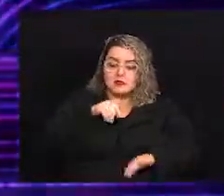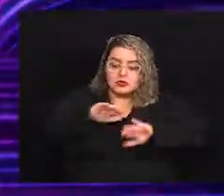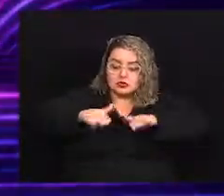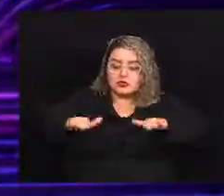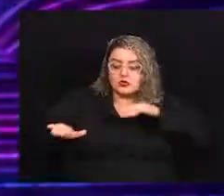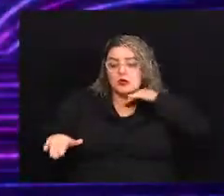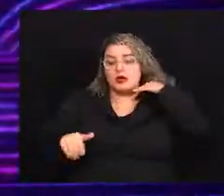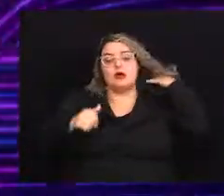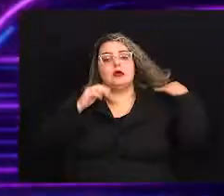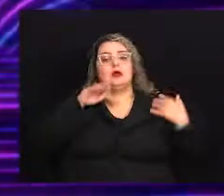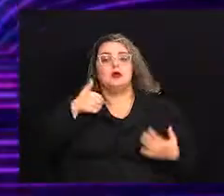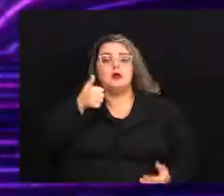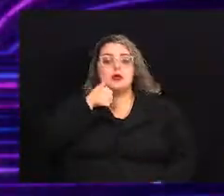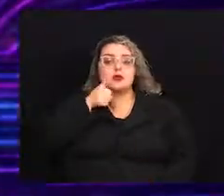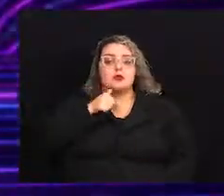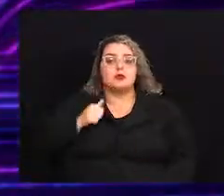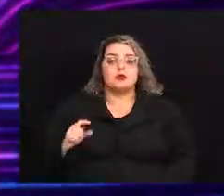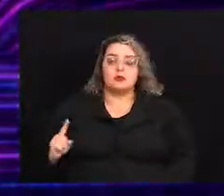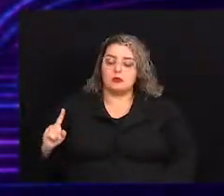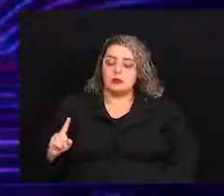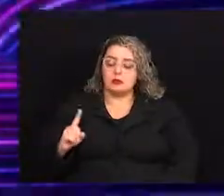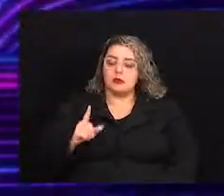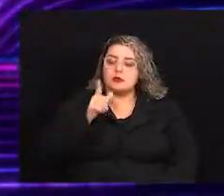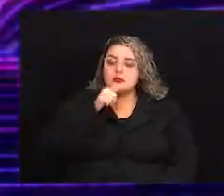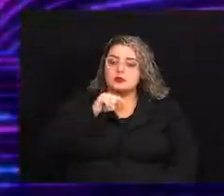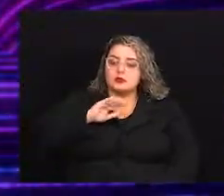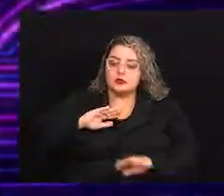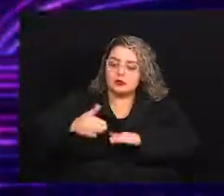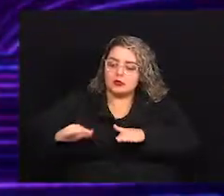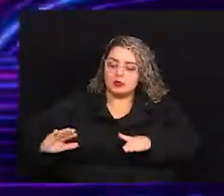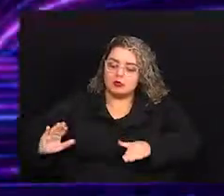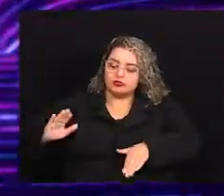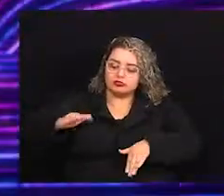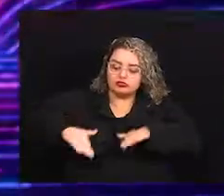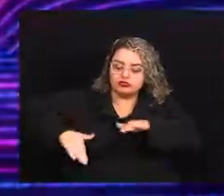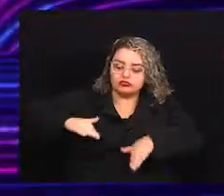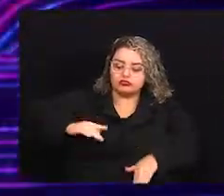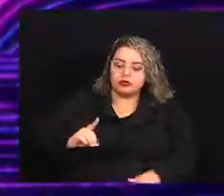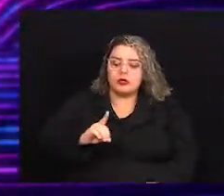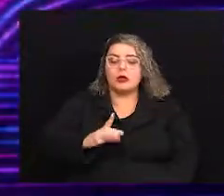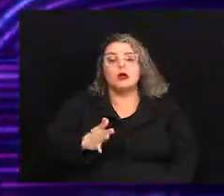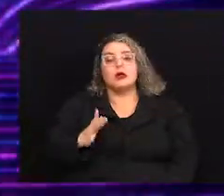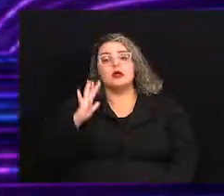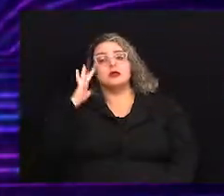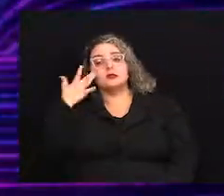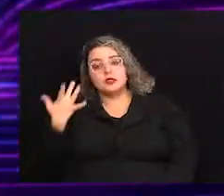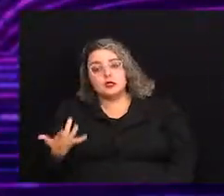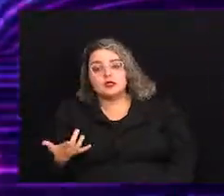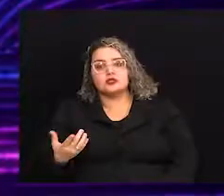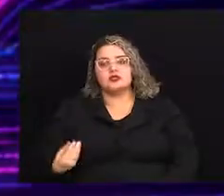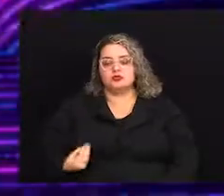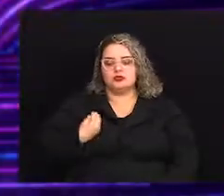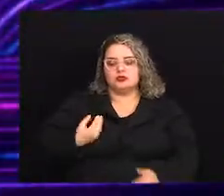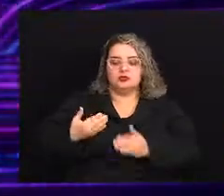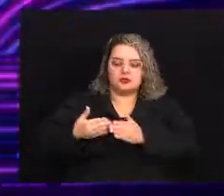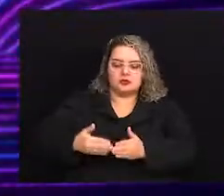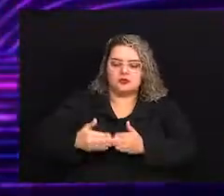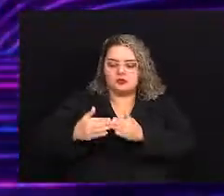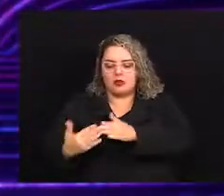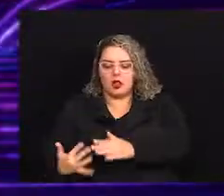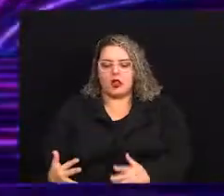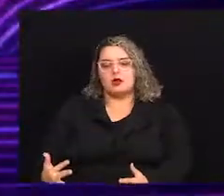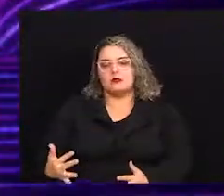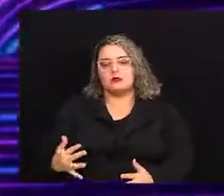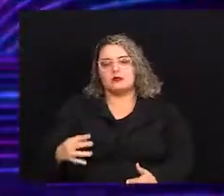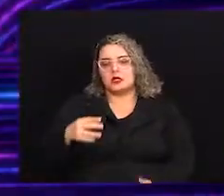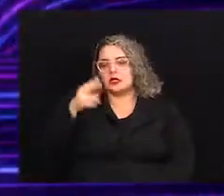moça chega nessa ilha, eles acham que ela deve ter sobrevivido a um naufrágio, ela não lembra de nada, talvez tenha